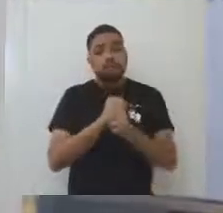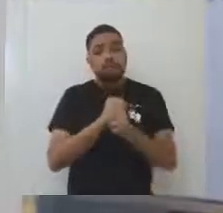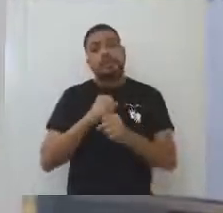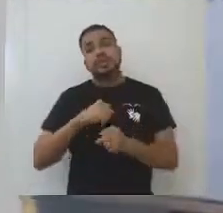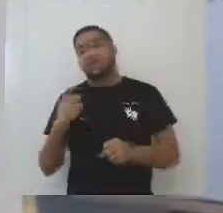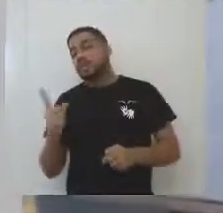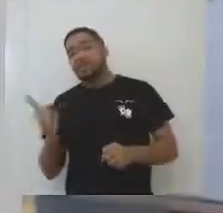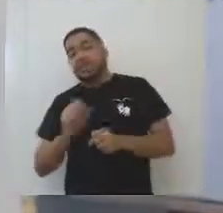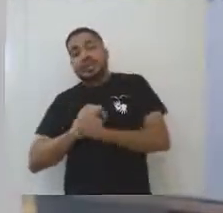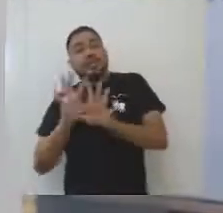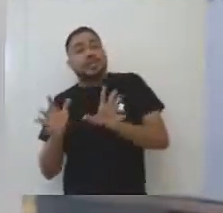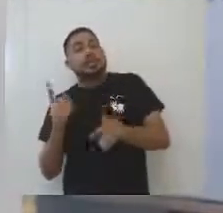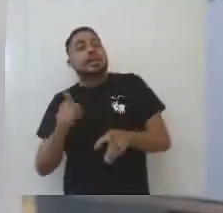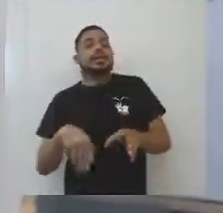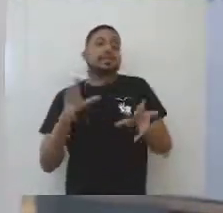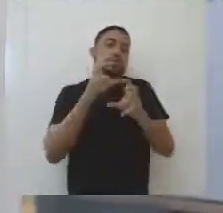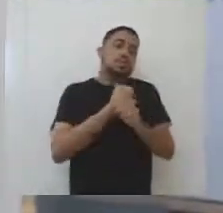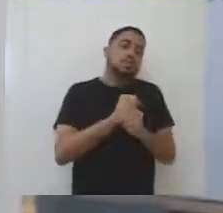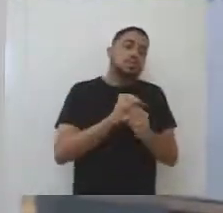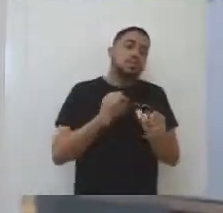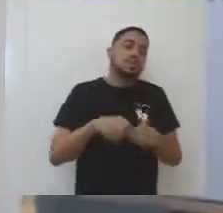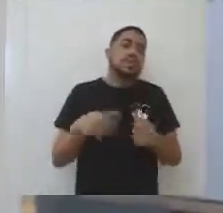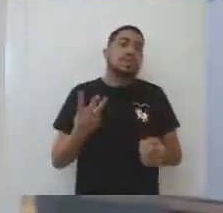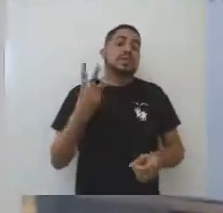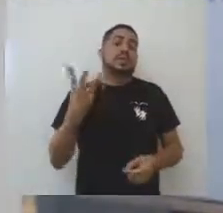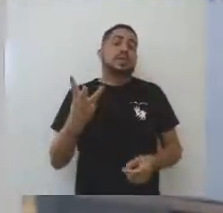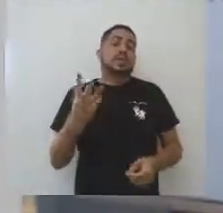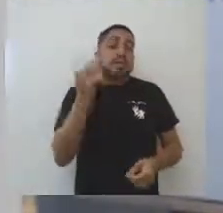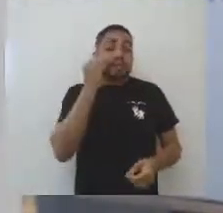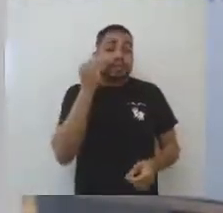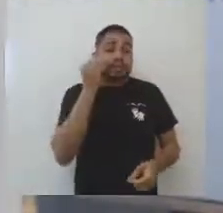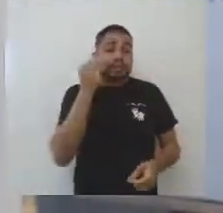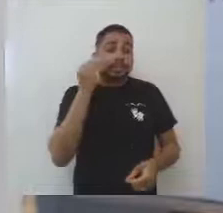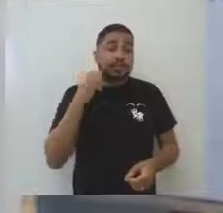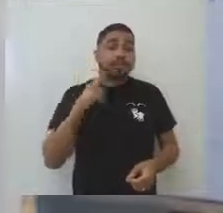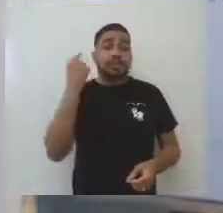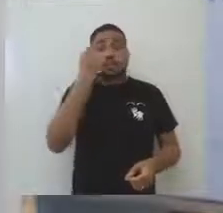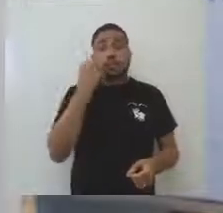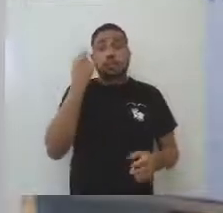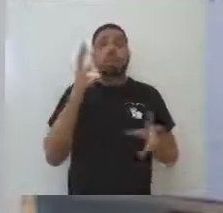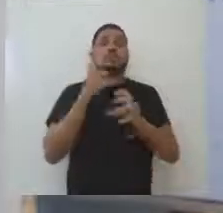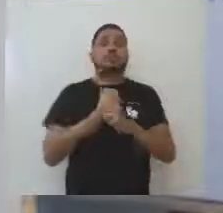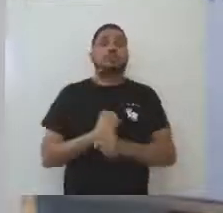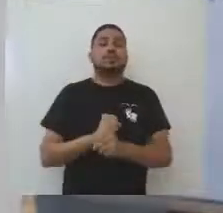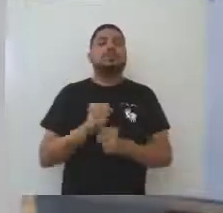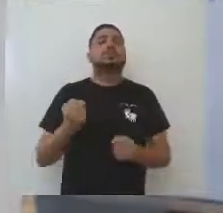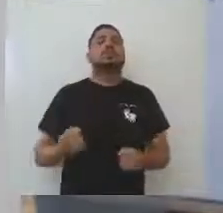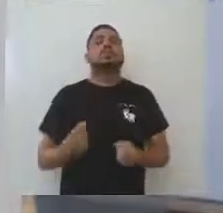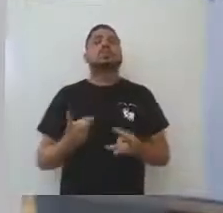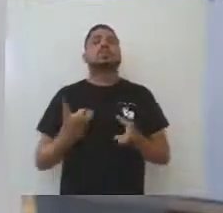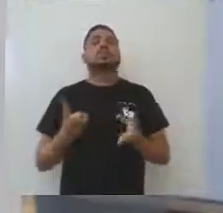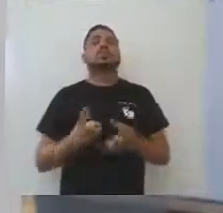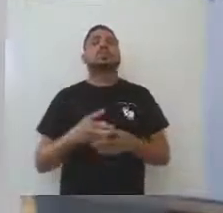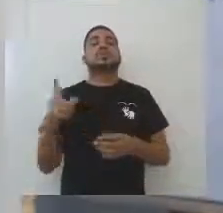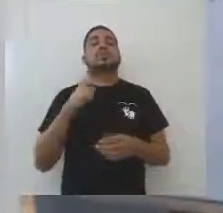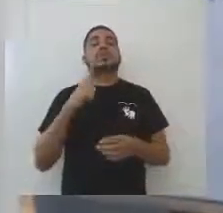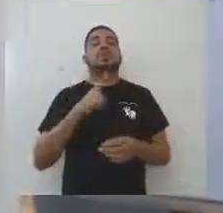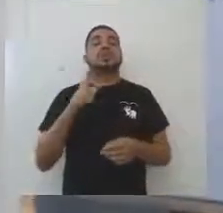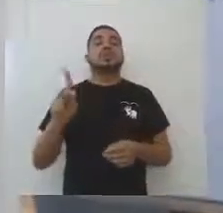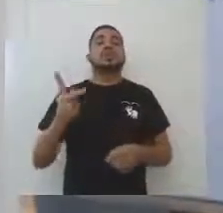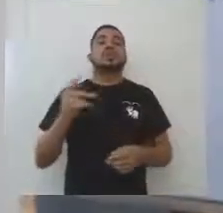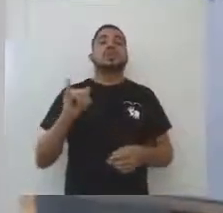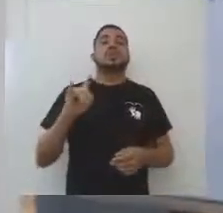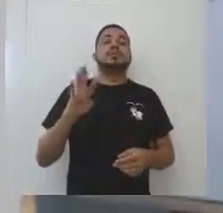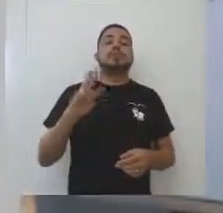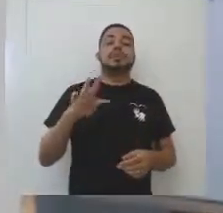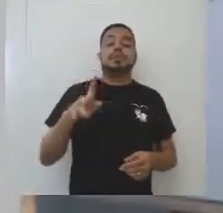ele tem olho escuro. Das 3 possibilidades dele ser olho escuro, quantas possibilidades tem dele ser híbrido? Olha